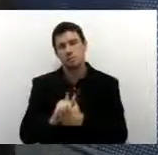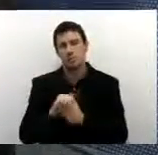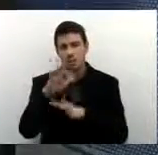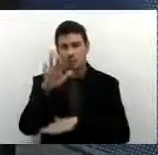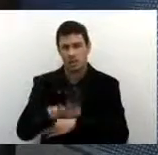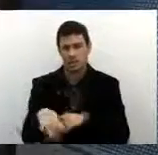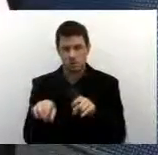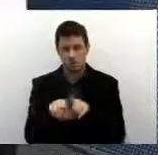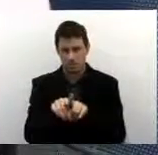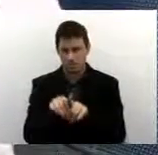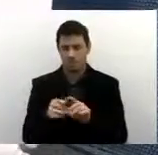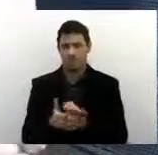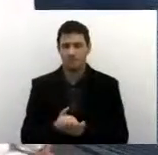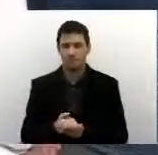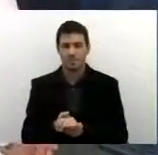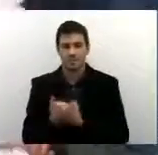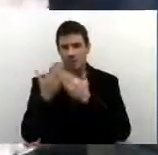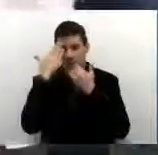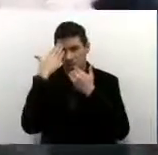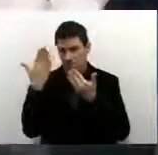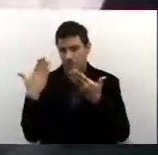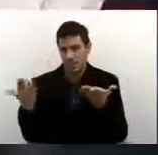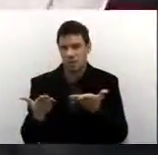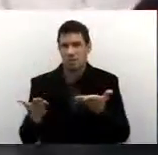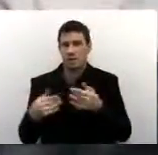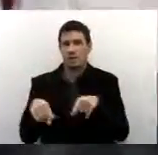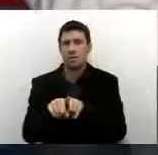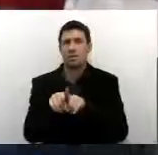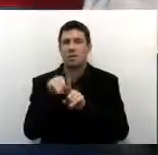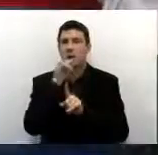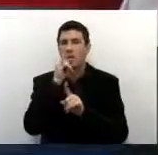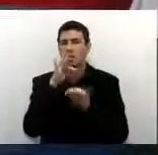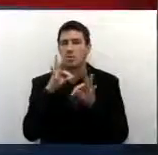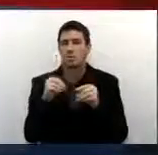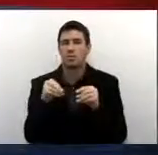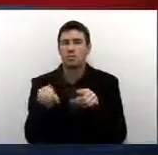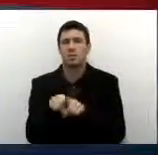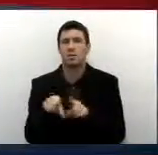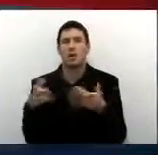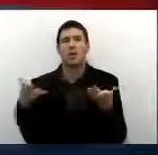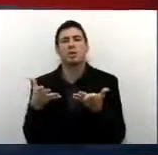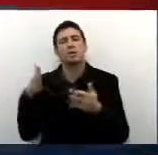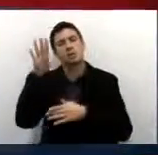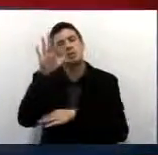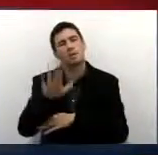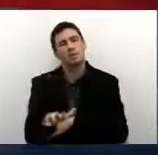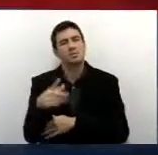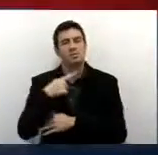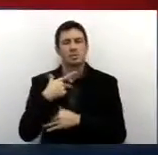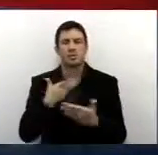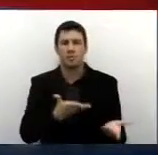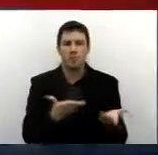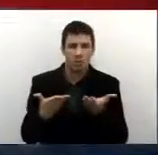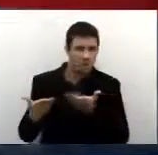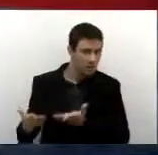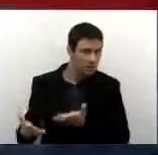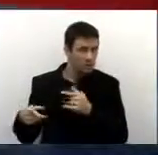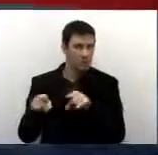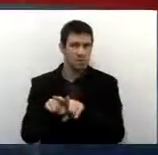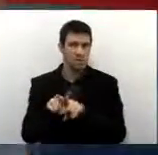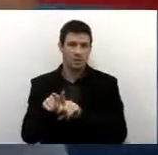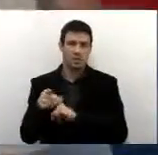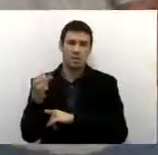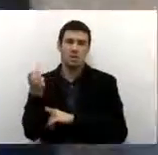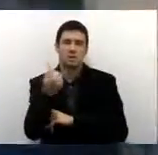também promete. Obrigado. Obrigado, portanto, ao presidente, vereador Eduardo Barreto, do PCdoB. Pois é, à tarde, então, já fica o convite para você. Tem a